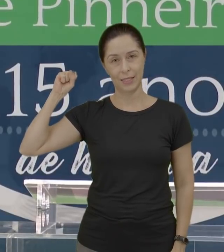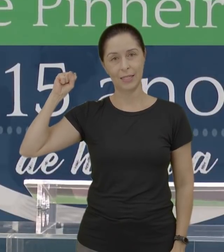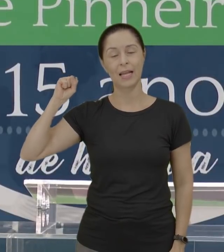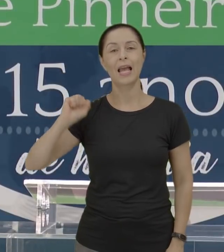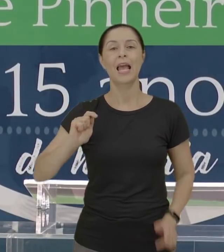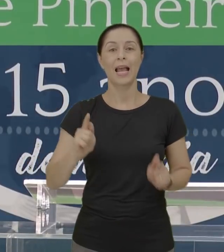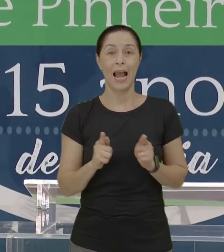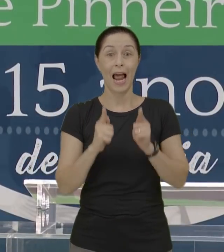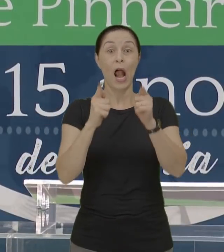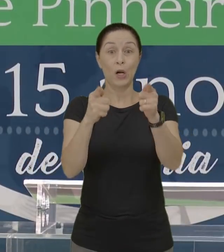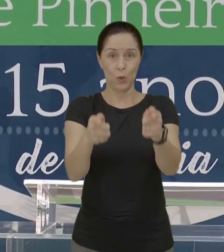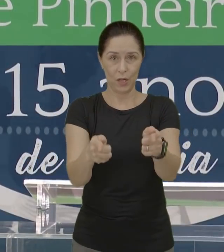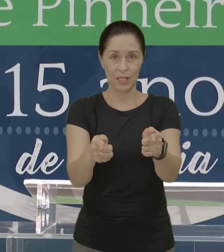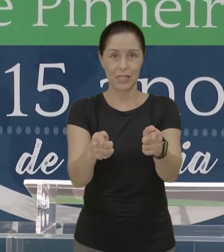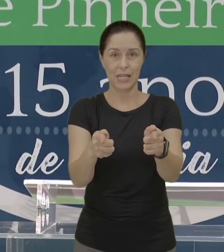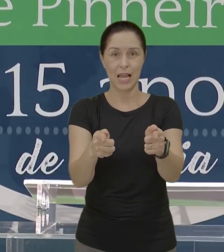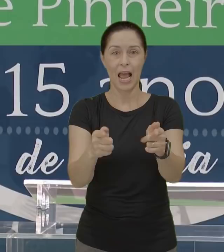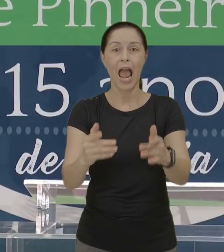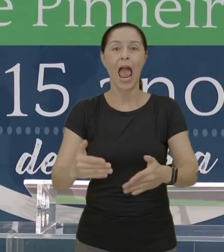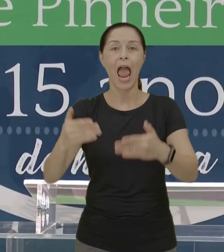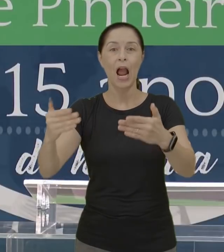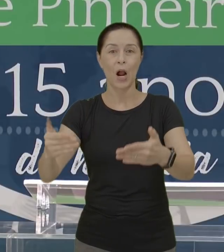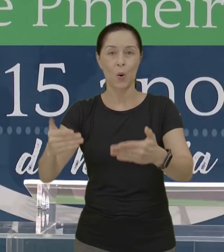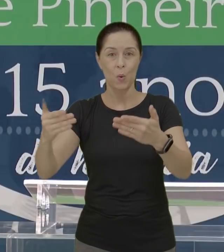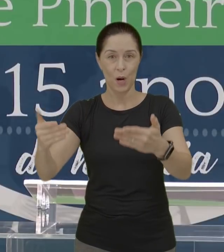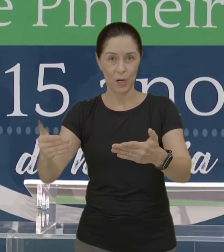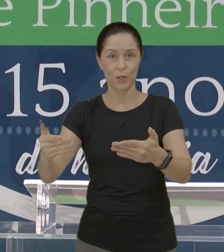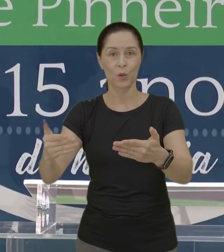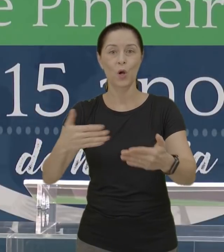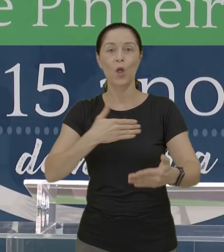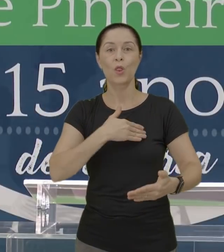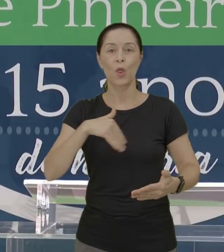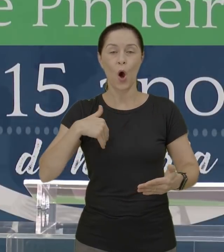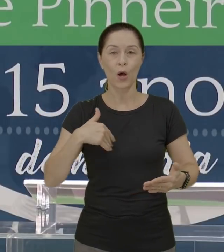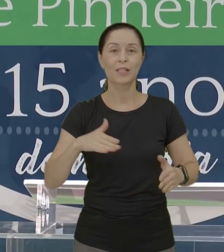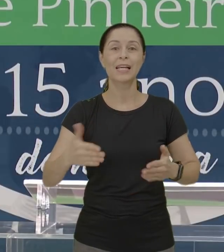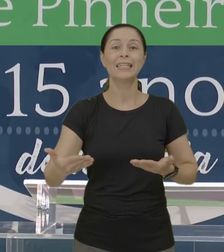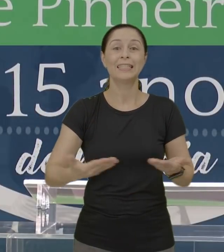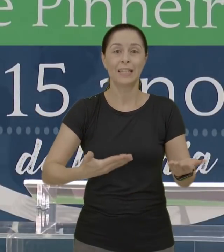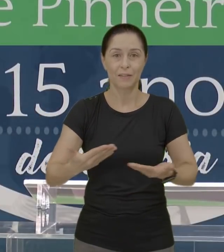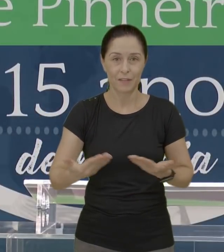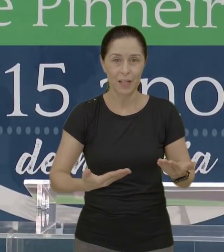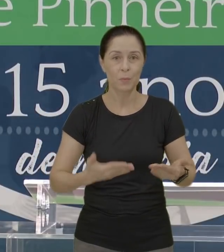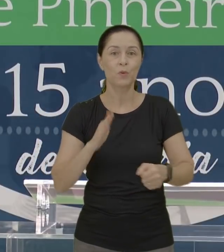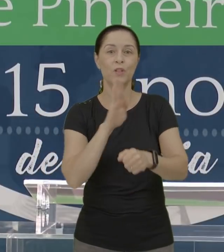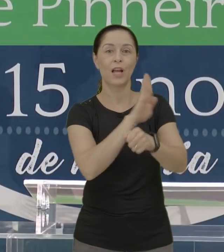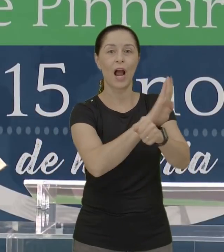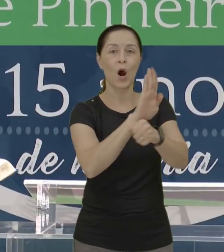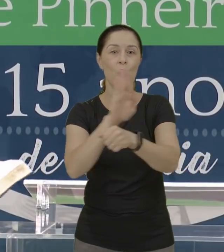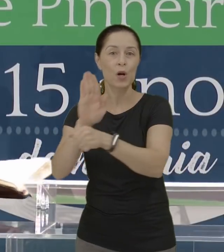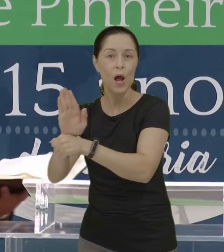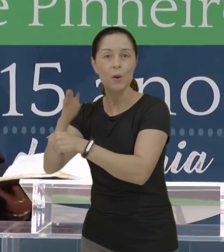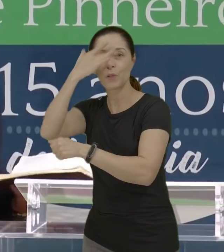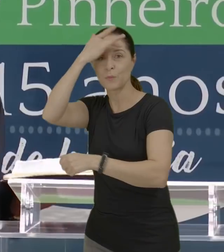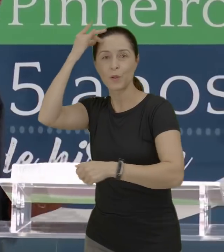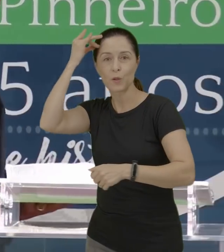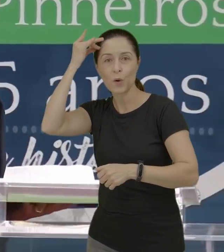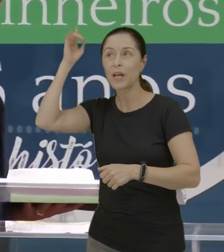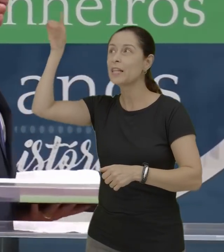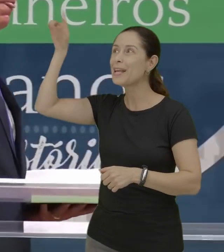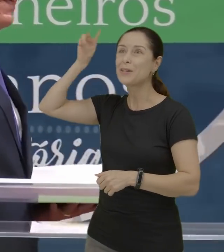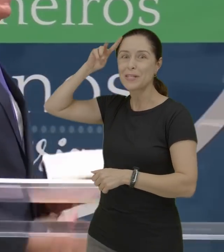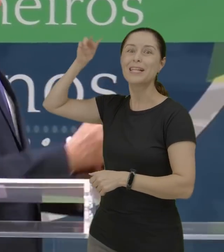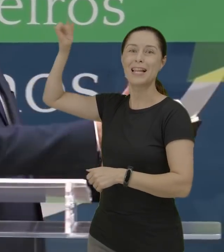abre a casa para servir aos santos, isso fica registrado nos anais dos